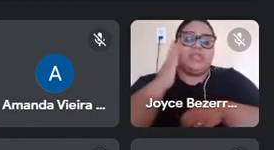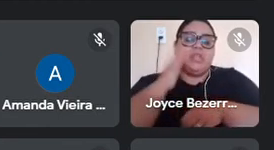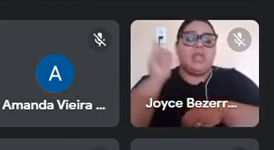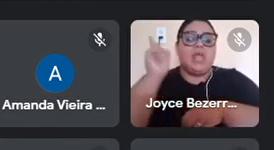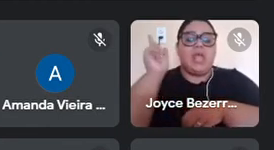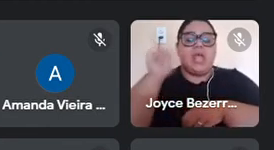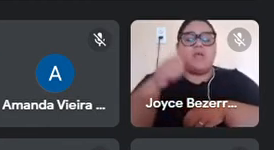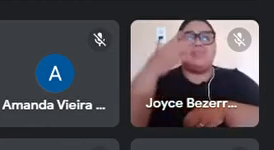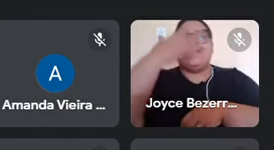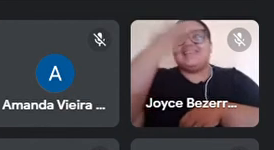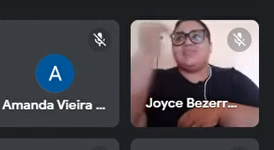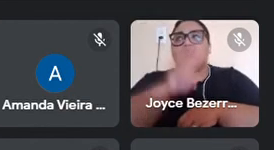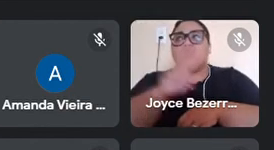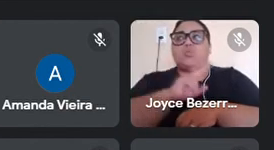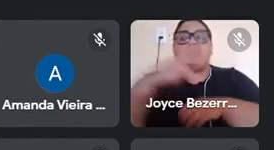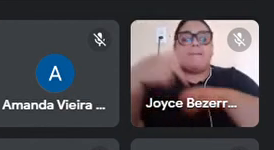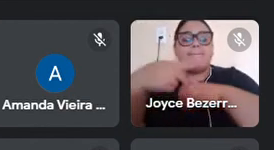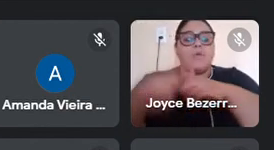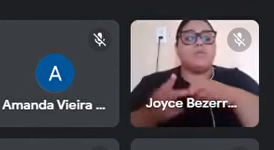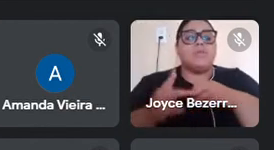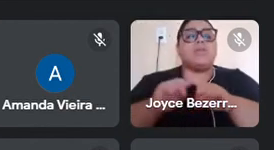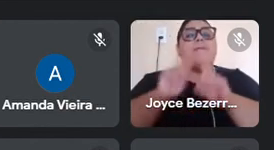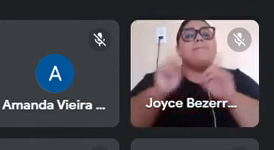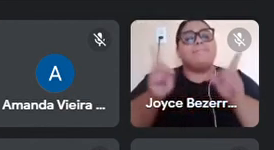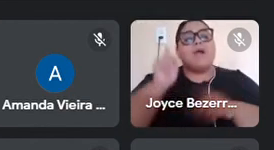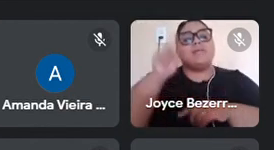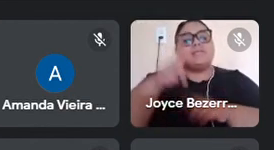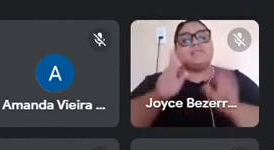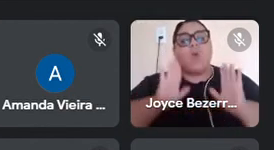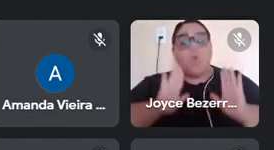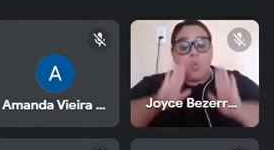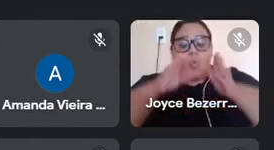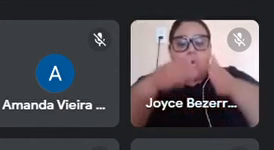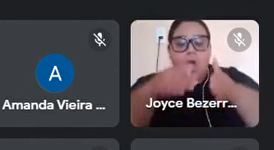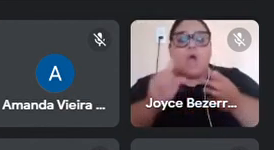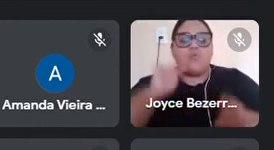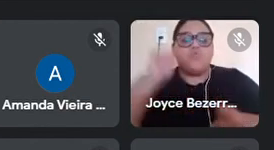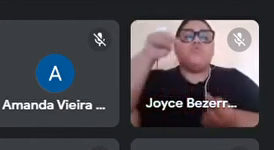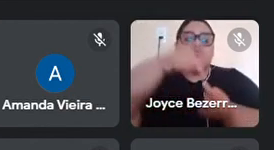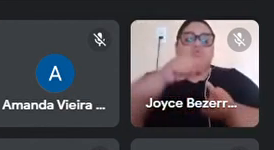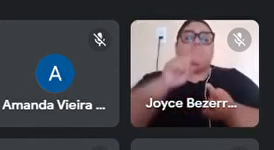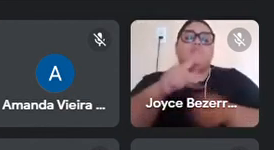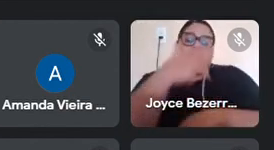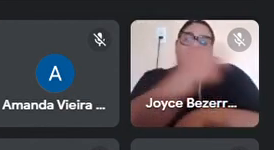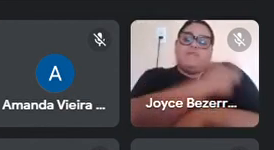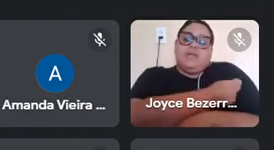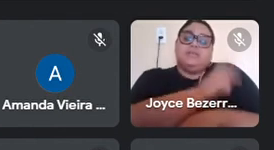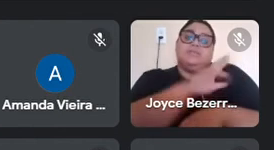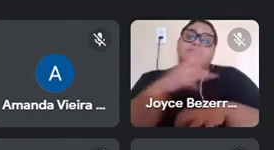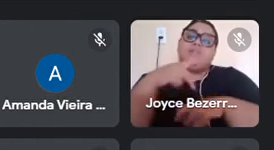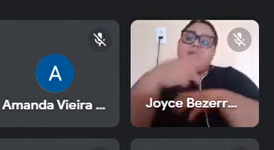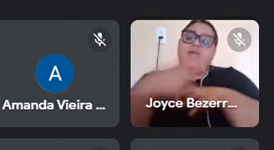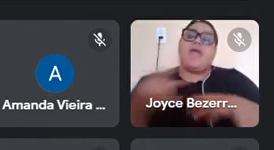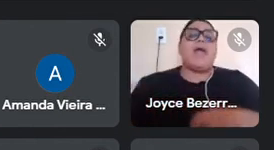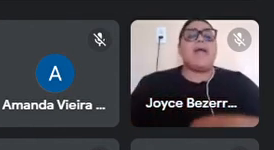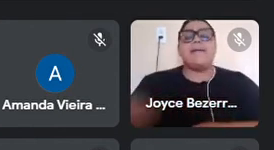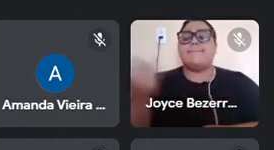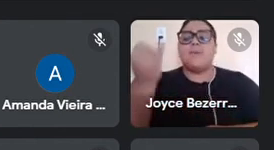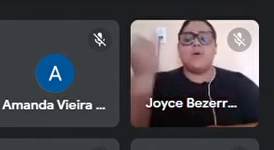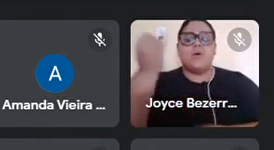esqueci o nome dela agora, mas eu acho que é justamente o alvo da vacina, certo? Essa proteína, ela é essencial para que o vírus